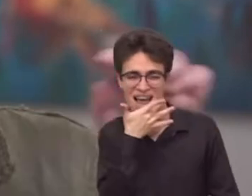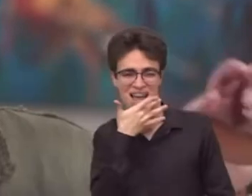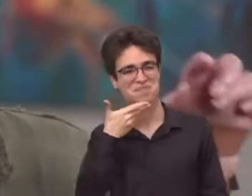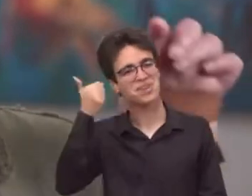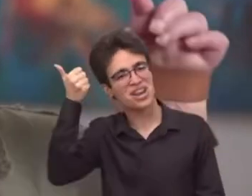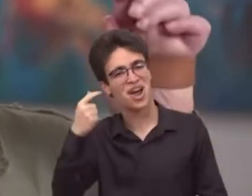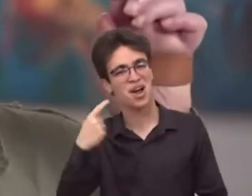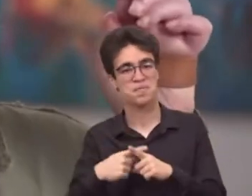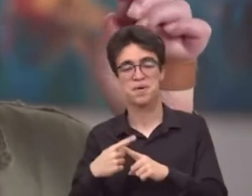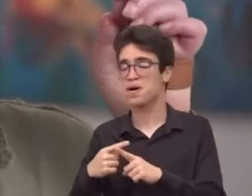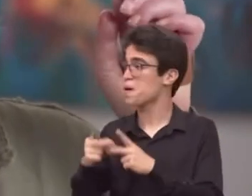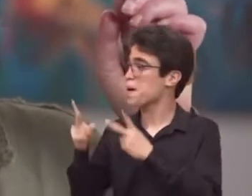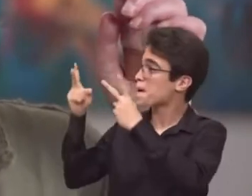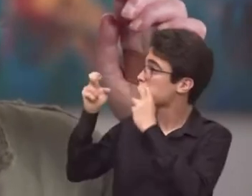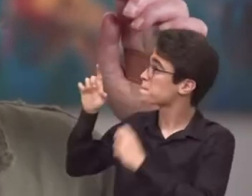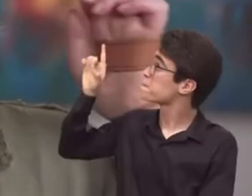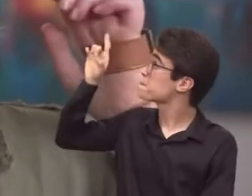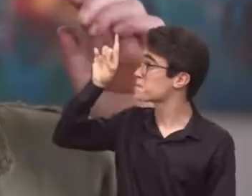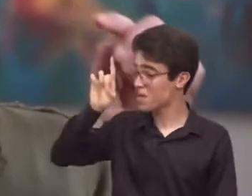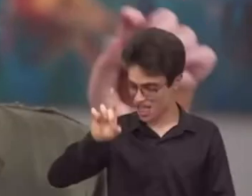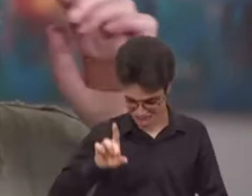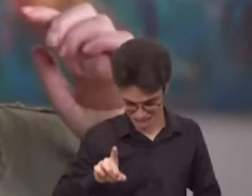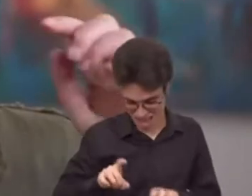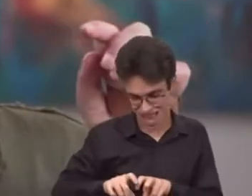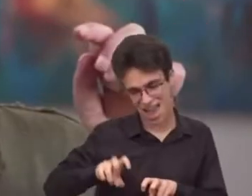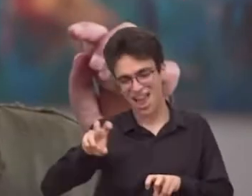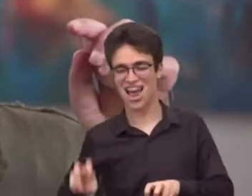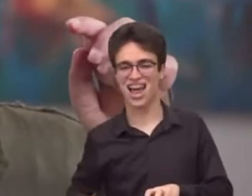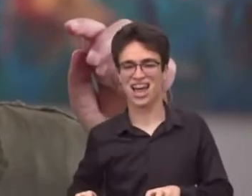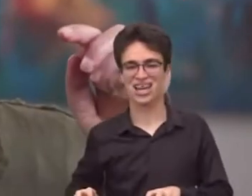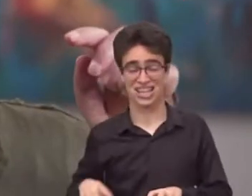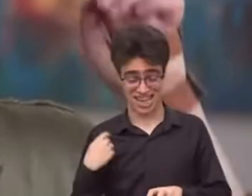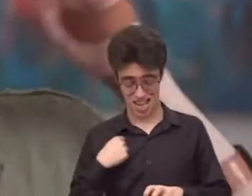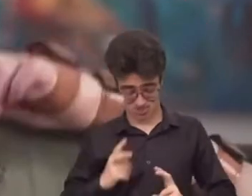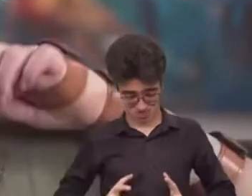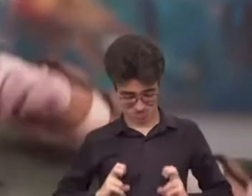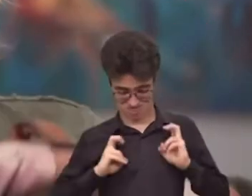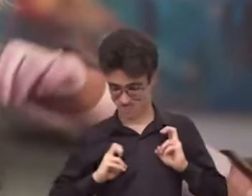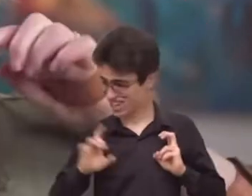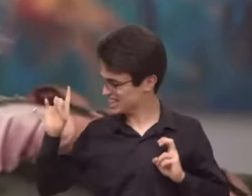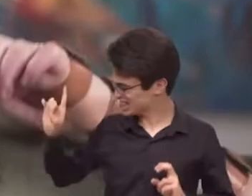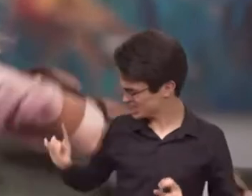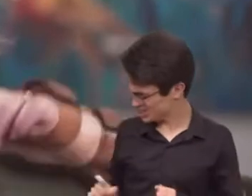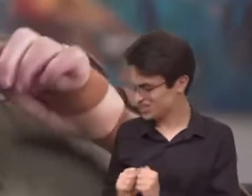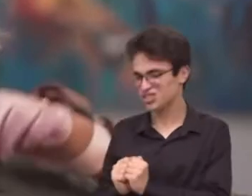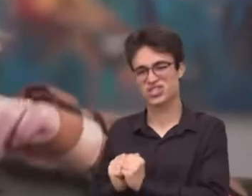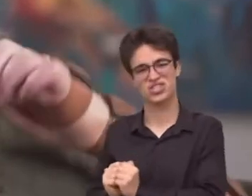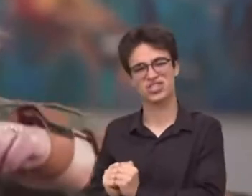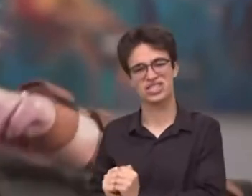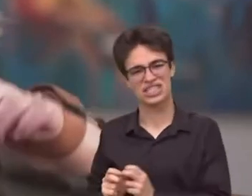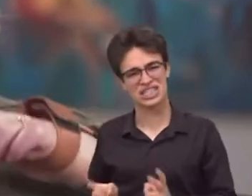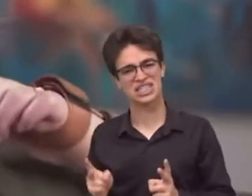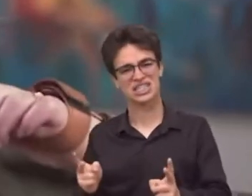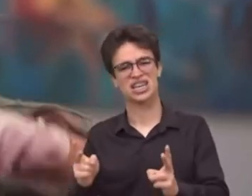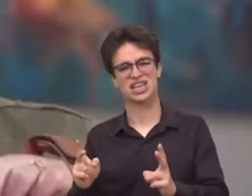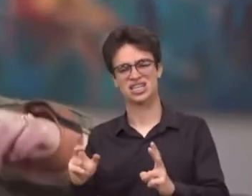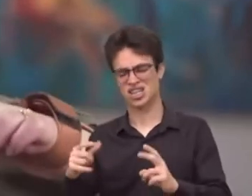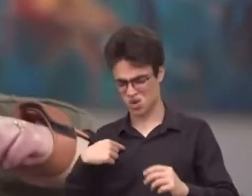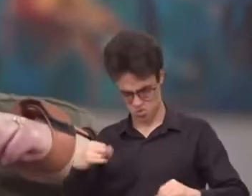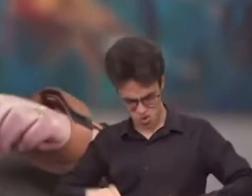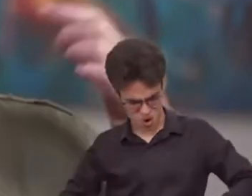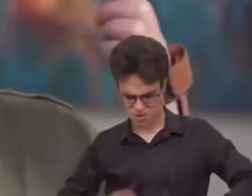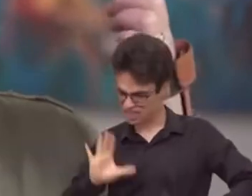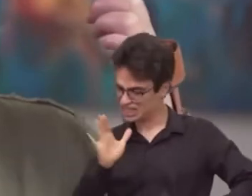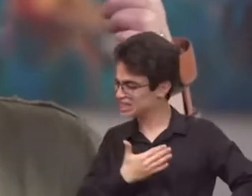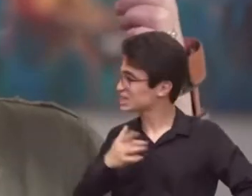deus do universo sentado ao seu lado em uma cadeira de quimioterapia é saber que Deus está em seu sofrimento